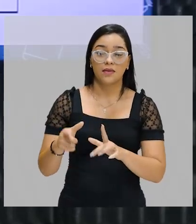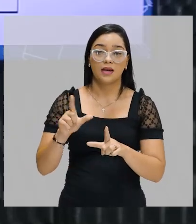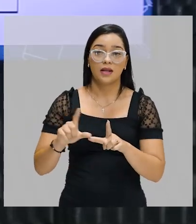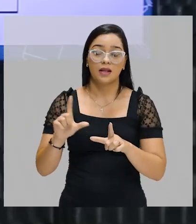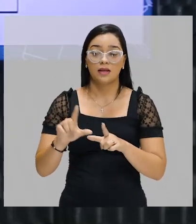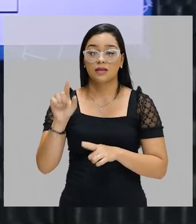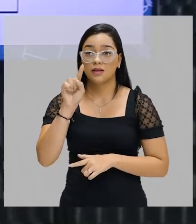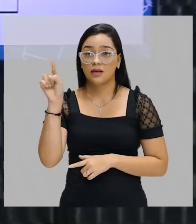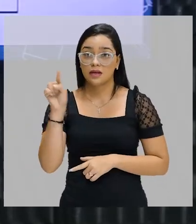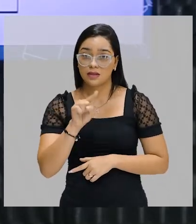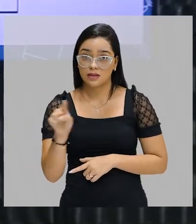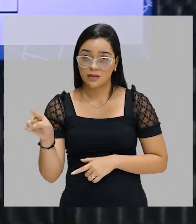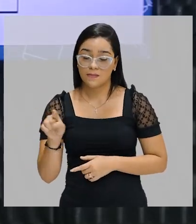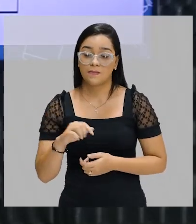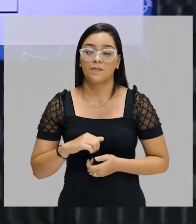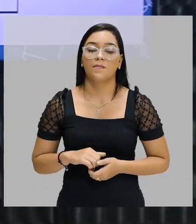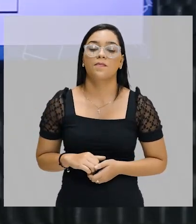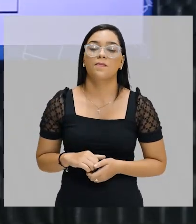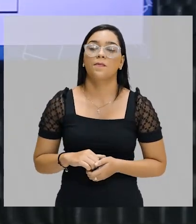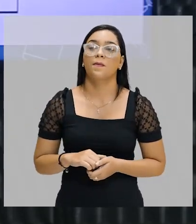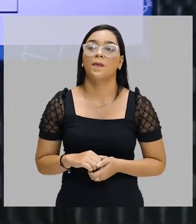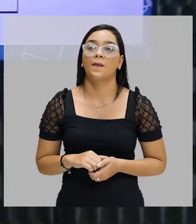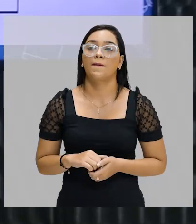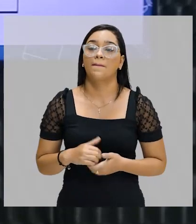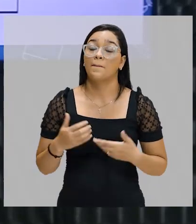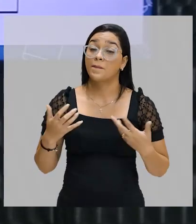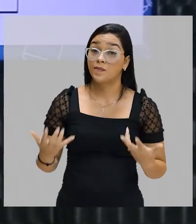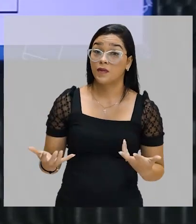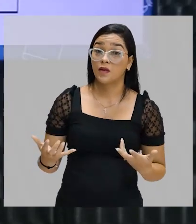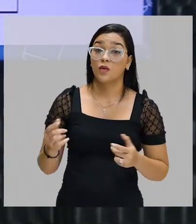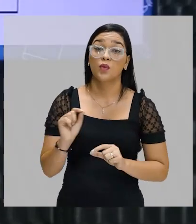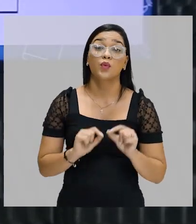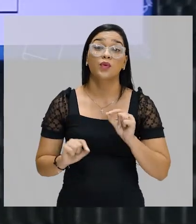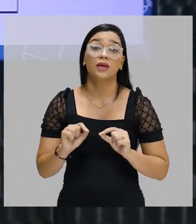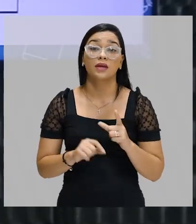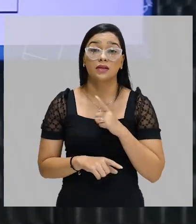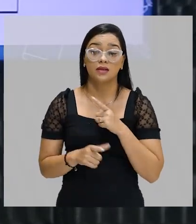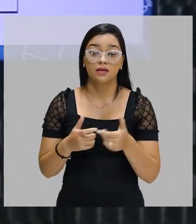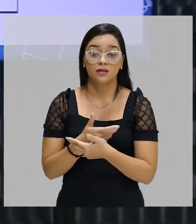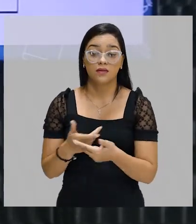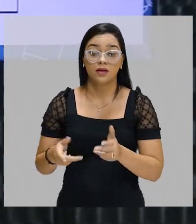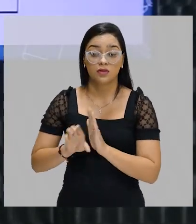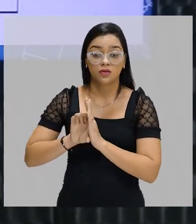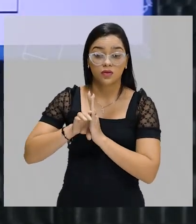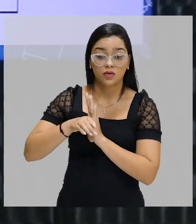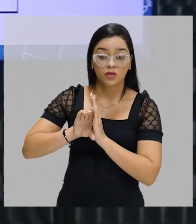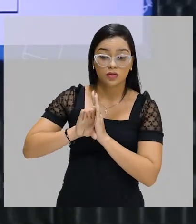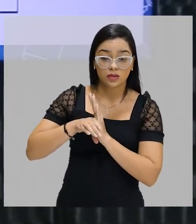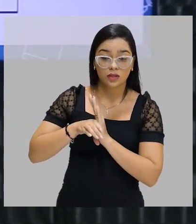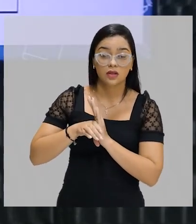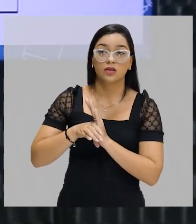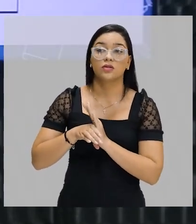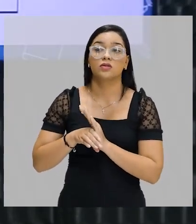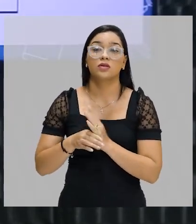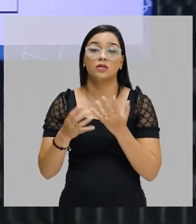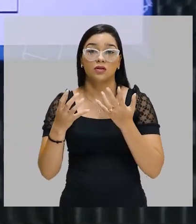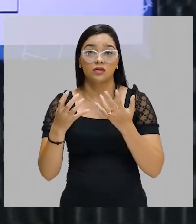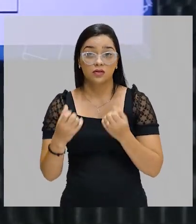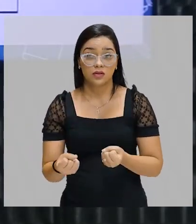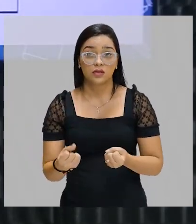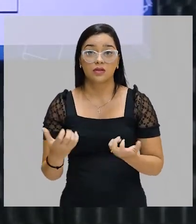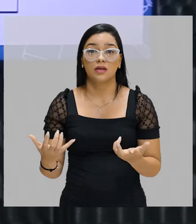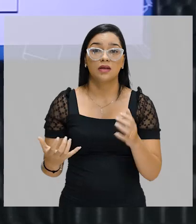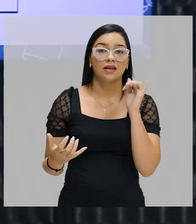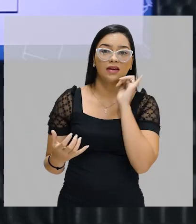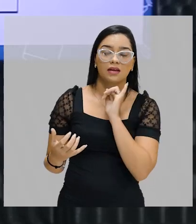Z, ok? Então, a seguir nós vamos ter os conceitos da forma que eles são definidos.